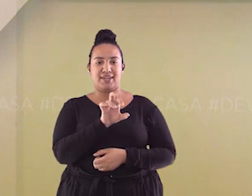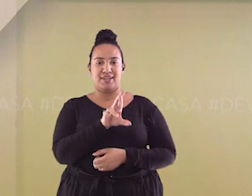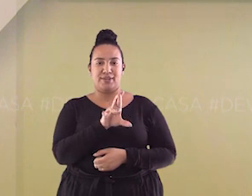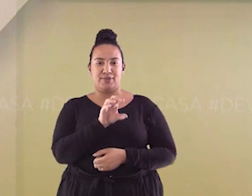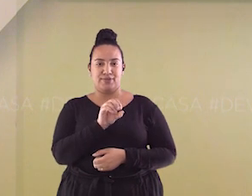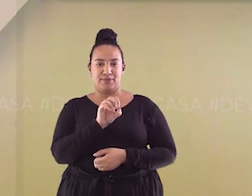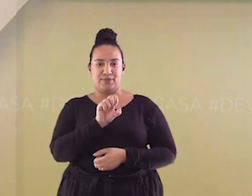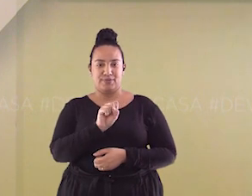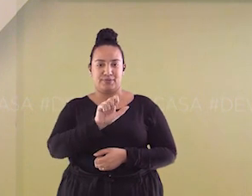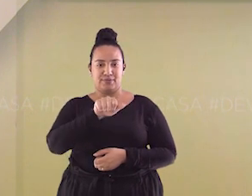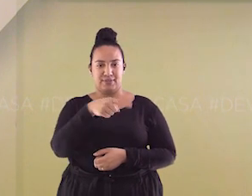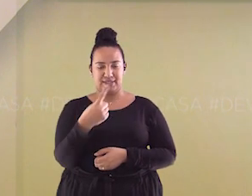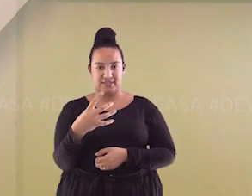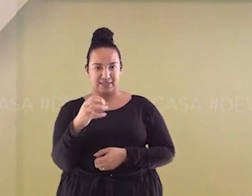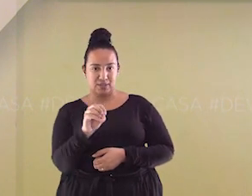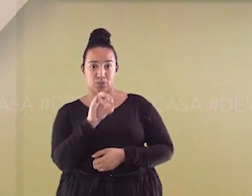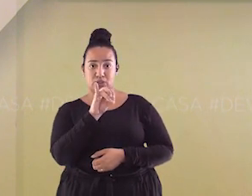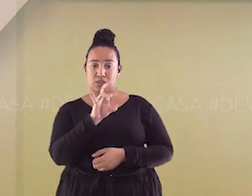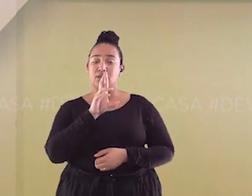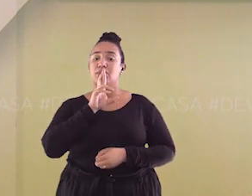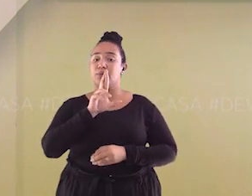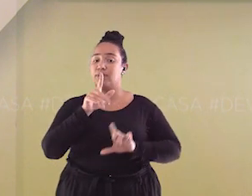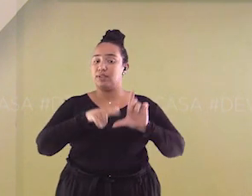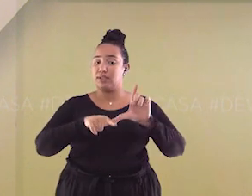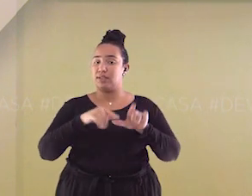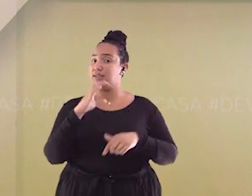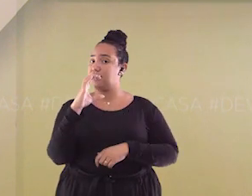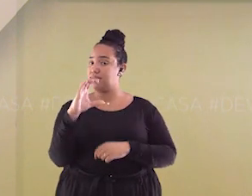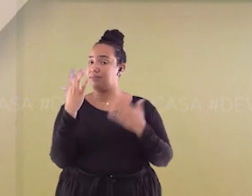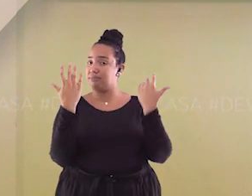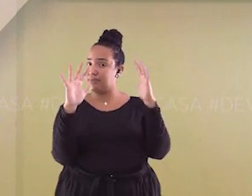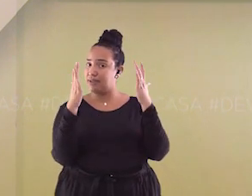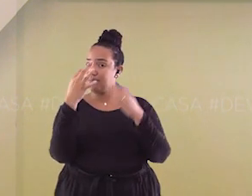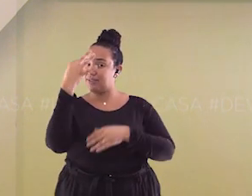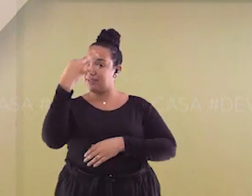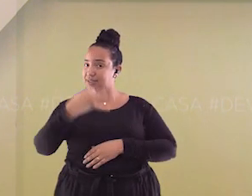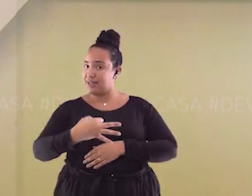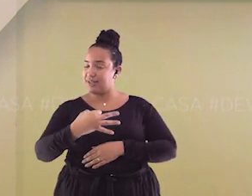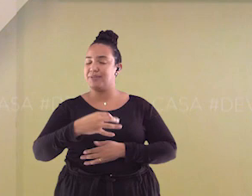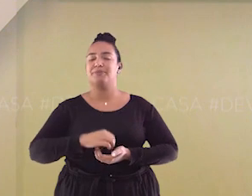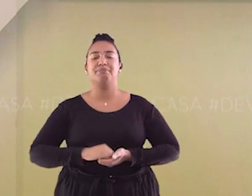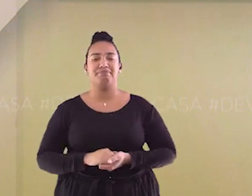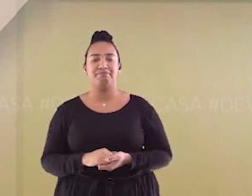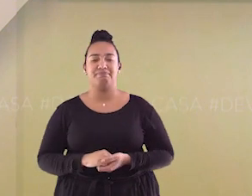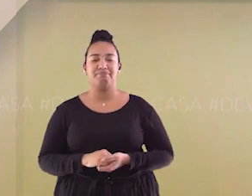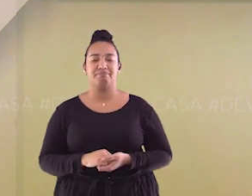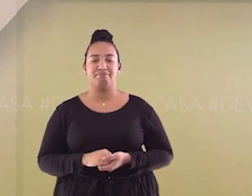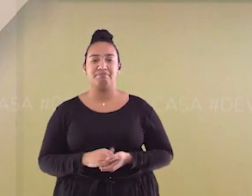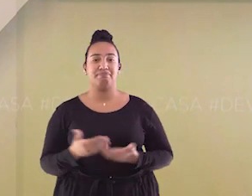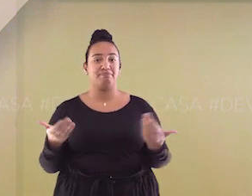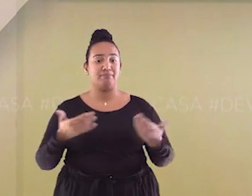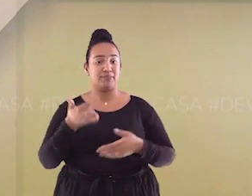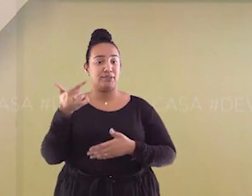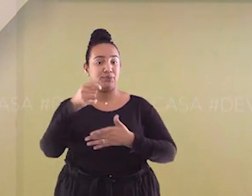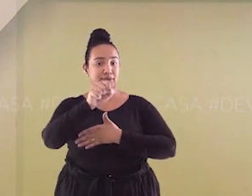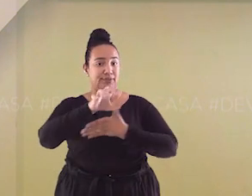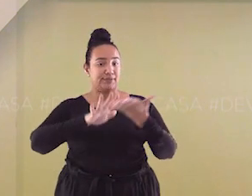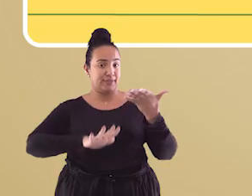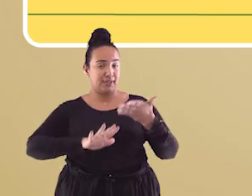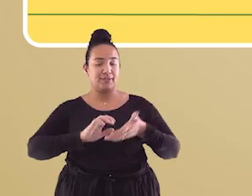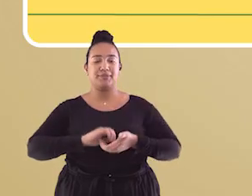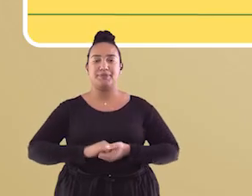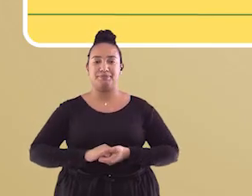de erosão, né? Acertou? Quem disse ser a resposta C, a opção correta. Excelente. Vamos para a próxima